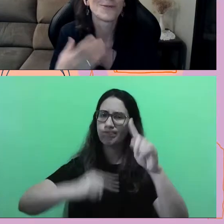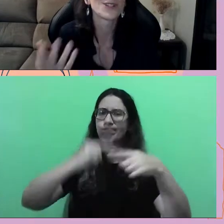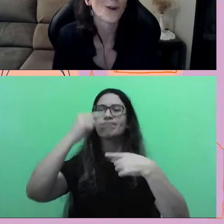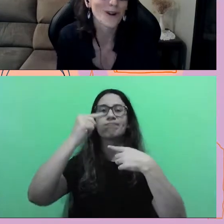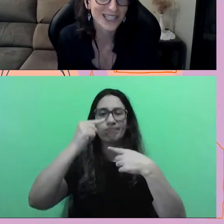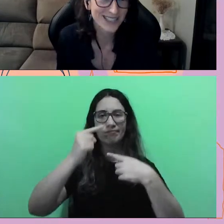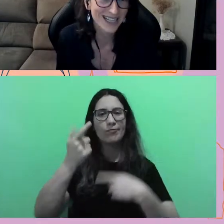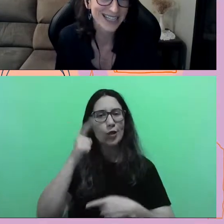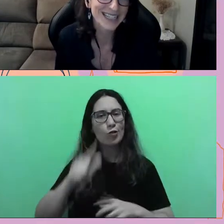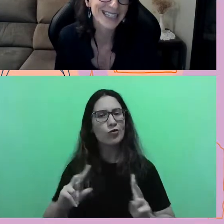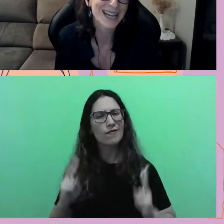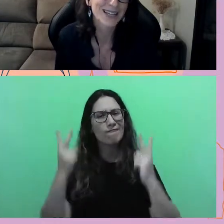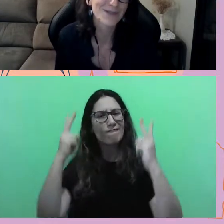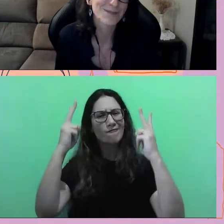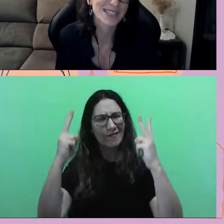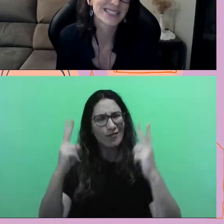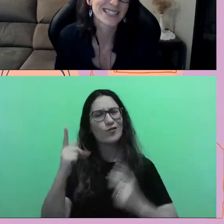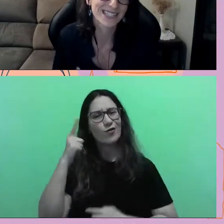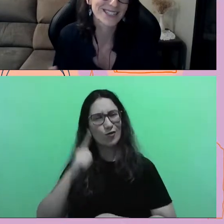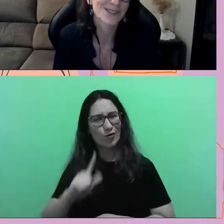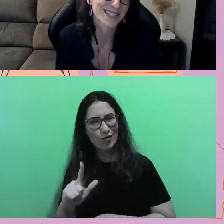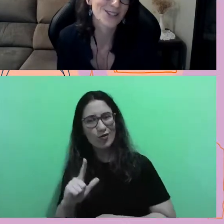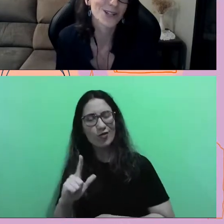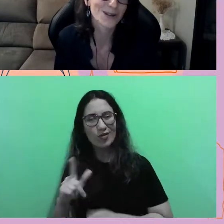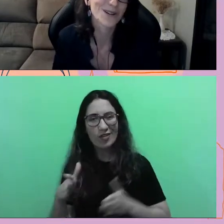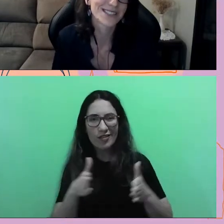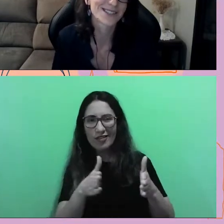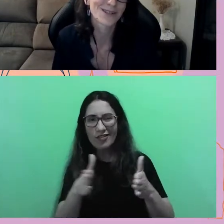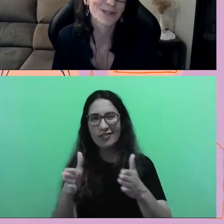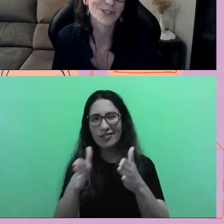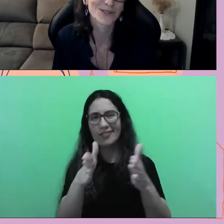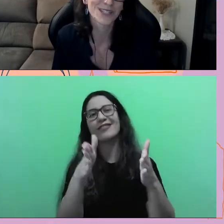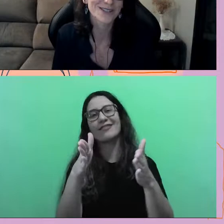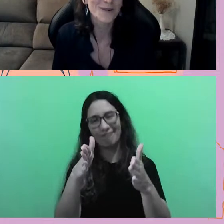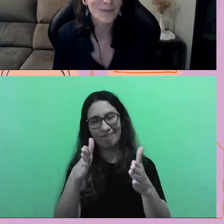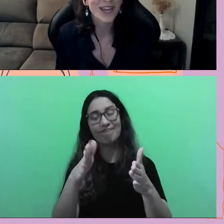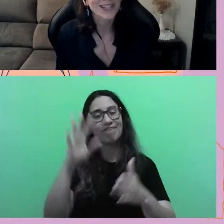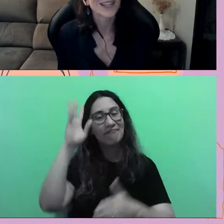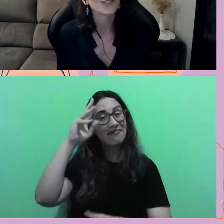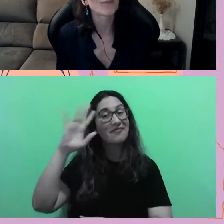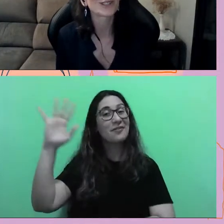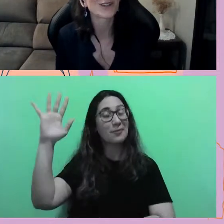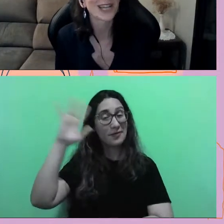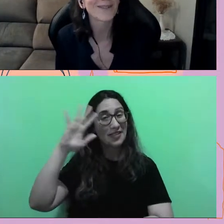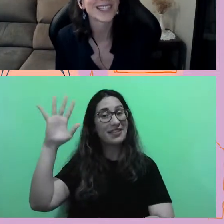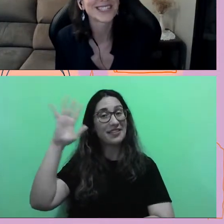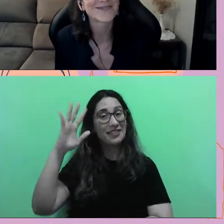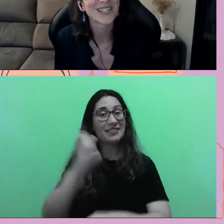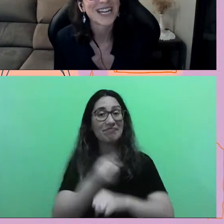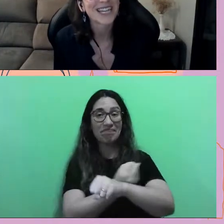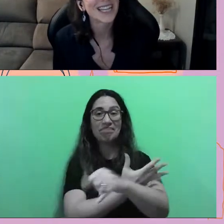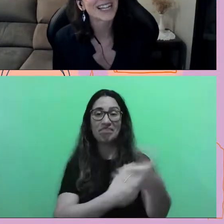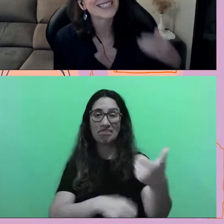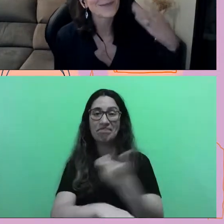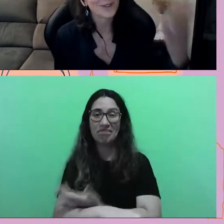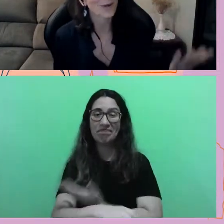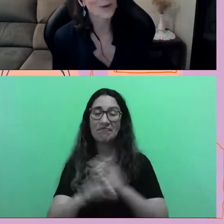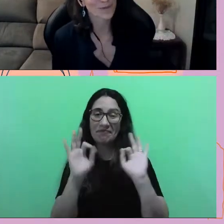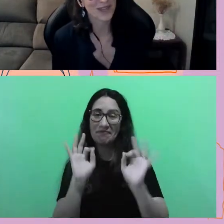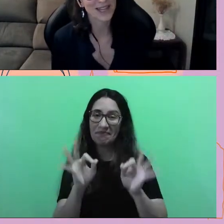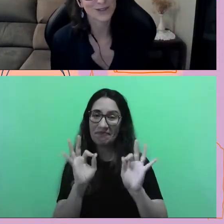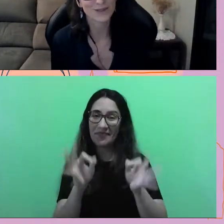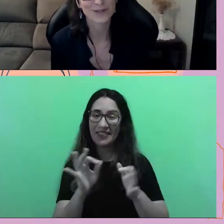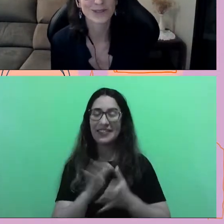as suas vitórias ali, né, enfim, para seguirem as suas trajetórias. Então, imagino que isso deve te emocionar mesmo. E aí você